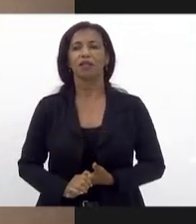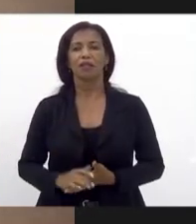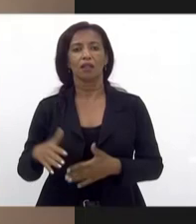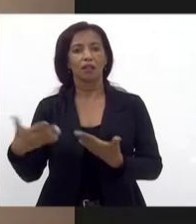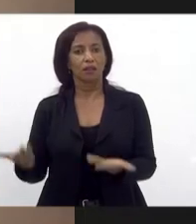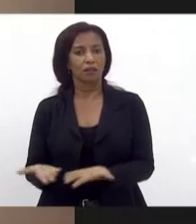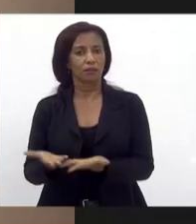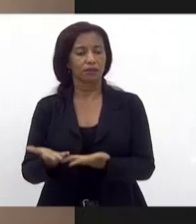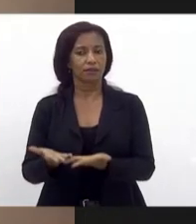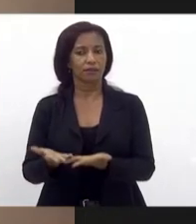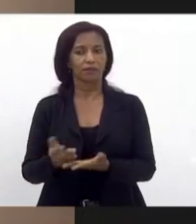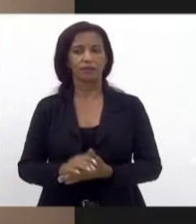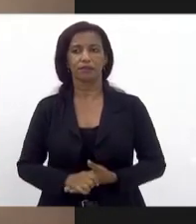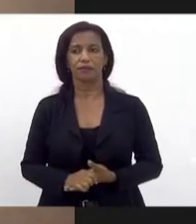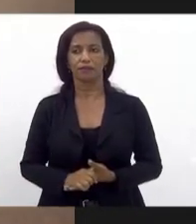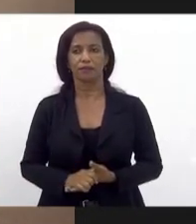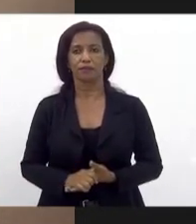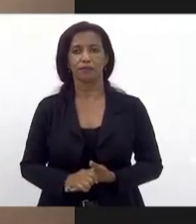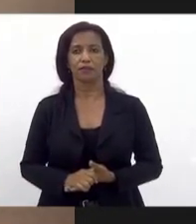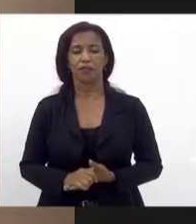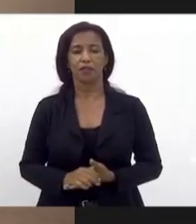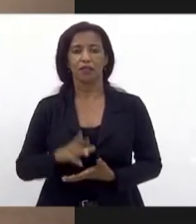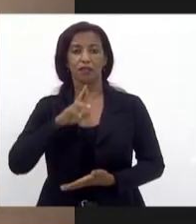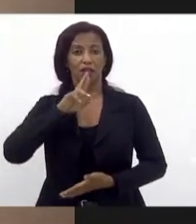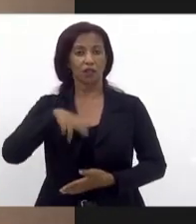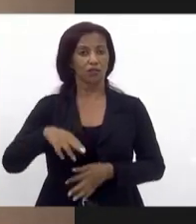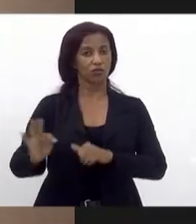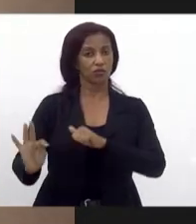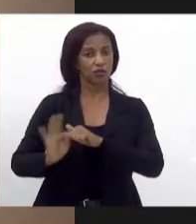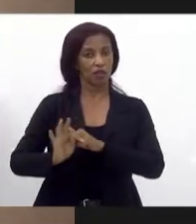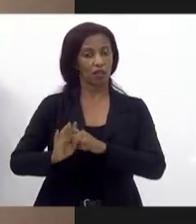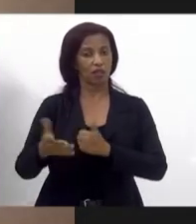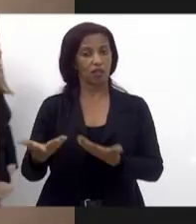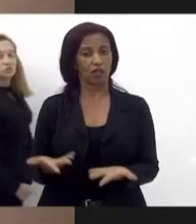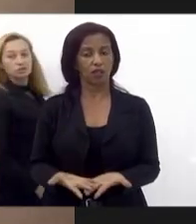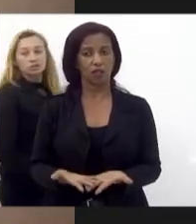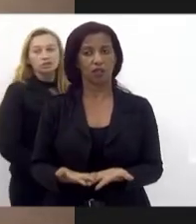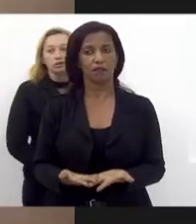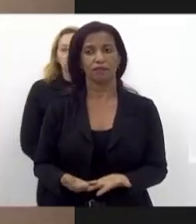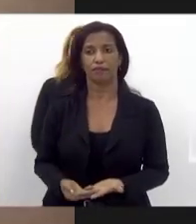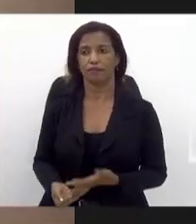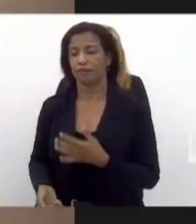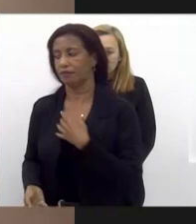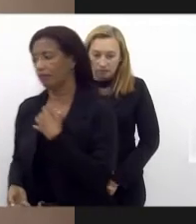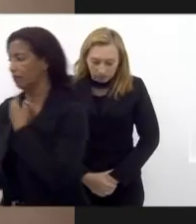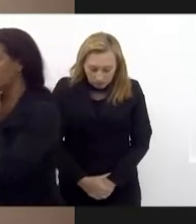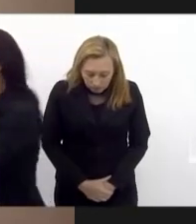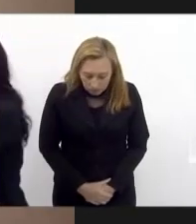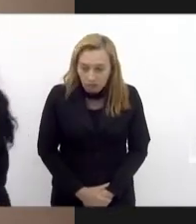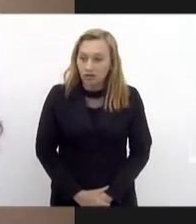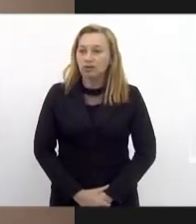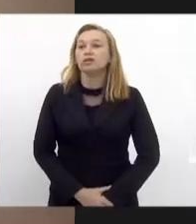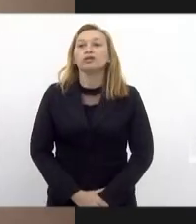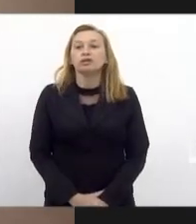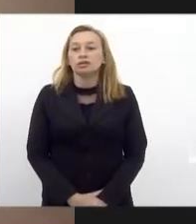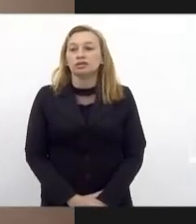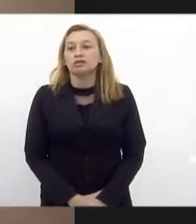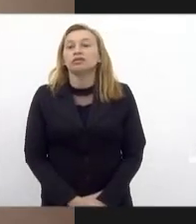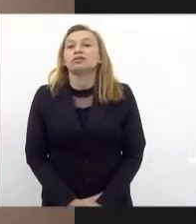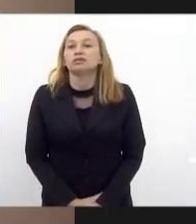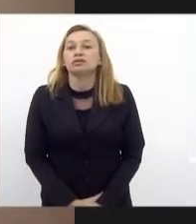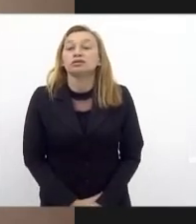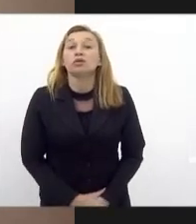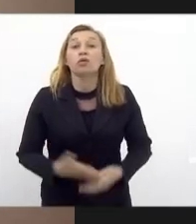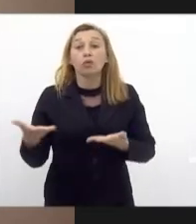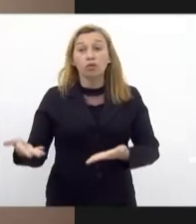assim, das razões técnicas, que é o senhor Delmo Pinho, né? Além disso, estou